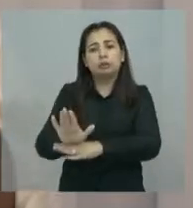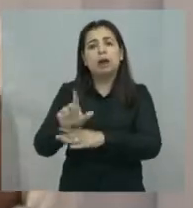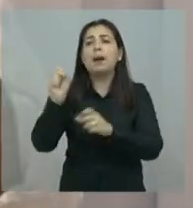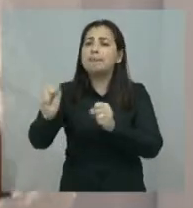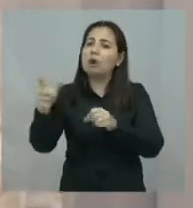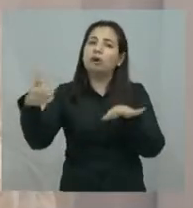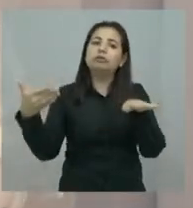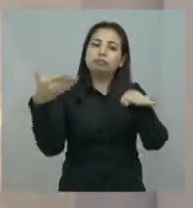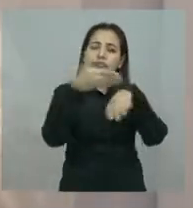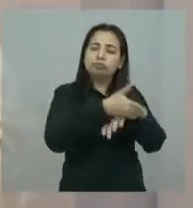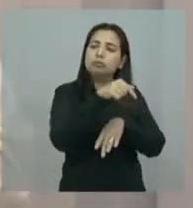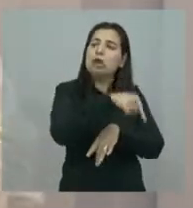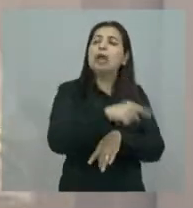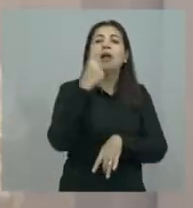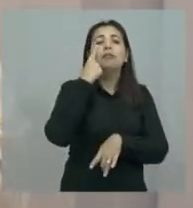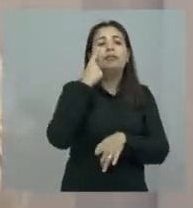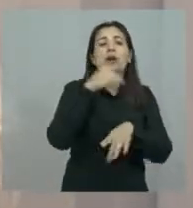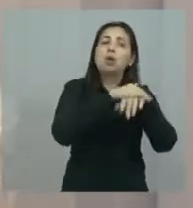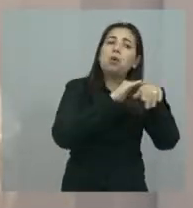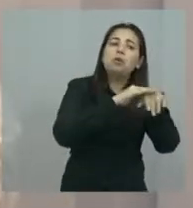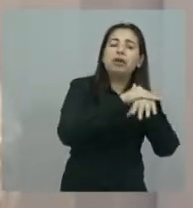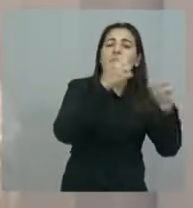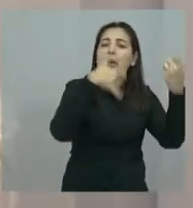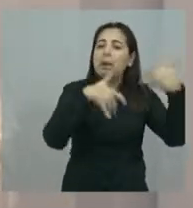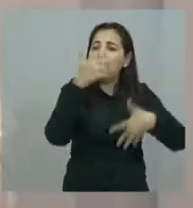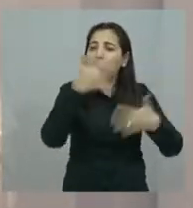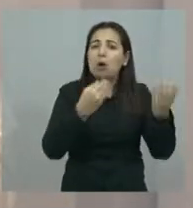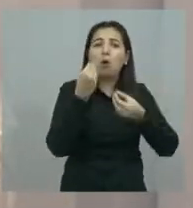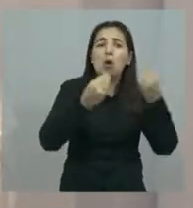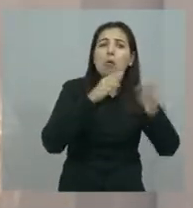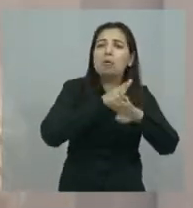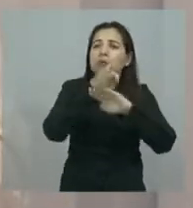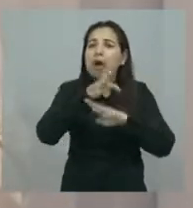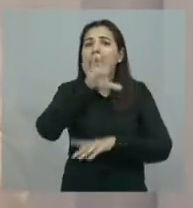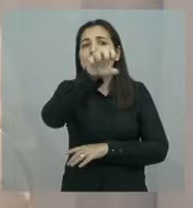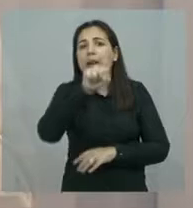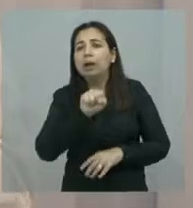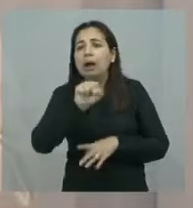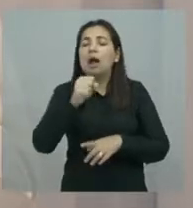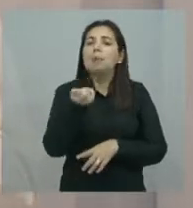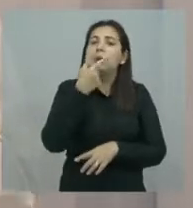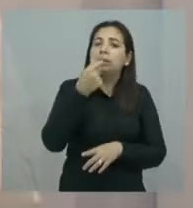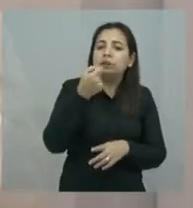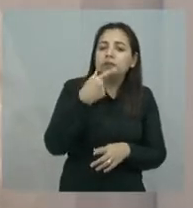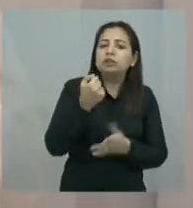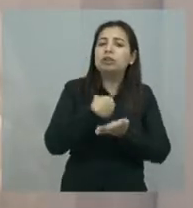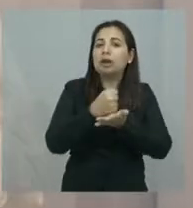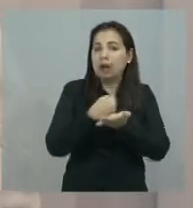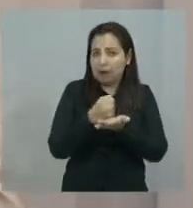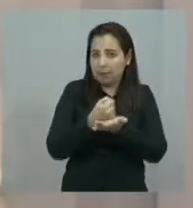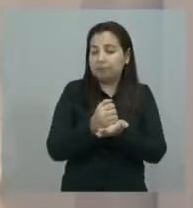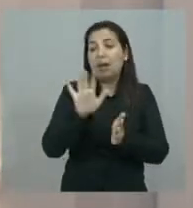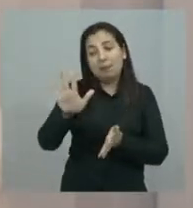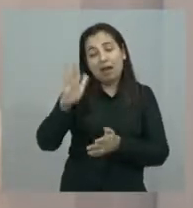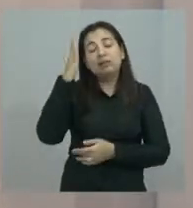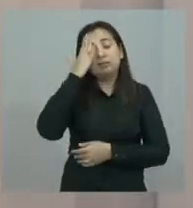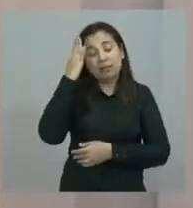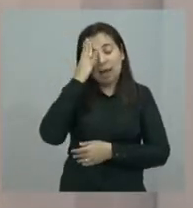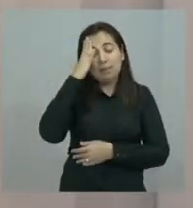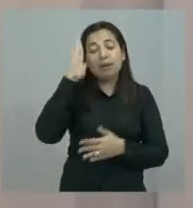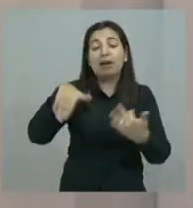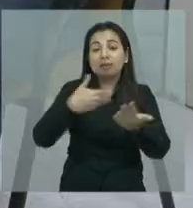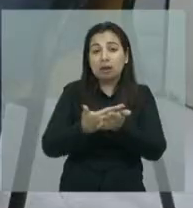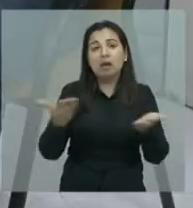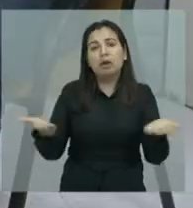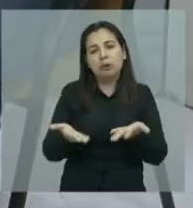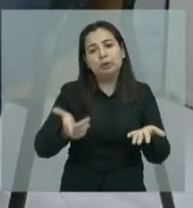que tem a medicação, então, tem a medicação, eu sei que não vou morrer mesmo, mas o estigma e o preconceito ainda é muito grande. Mas, e no